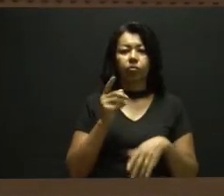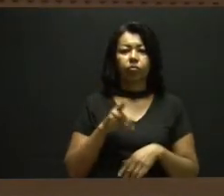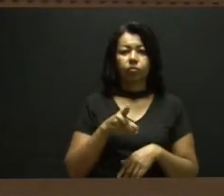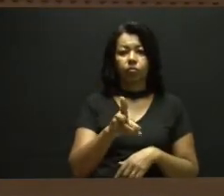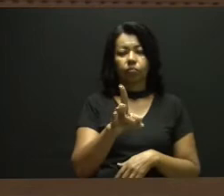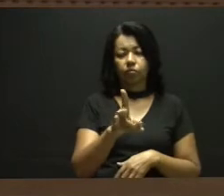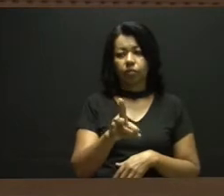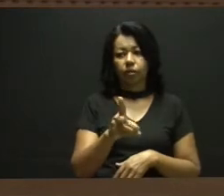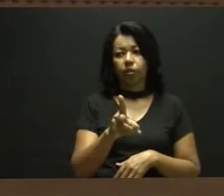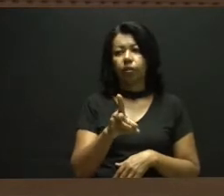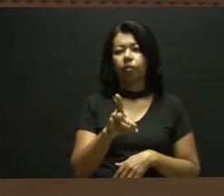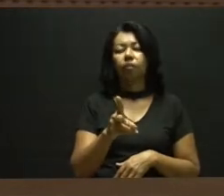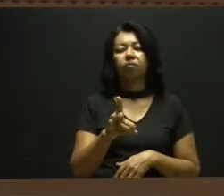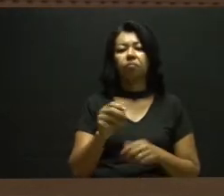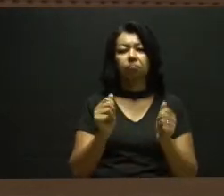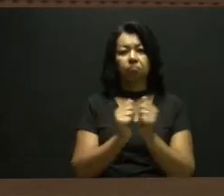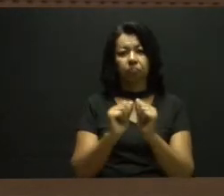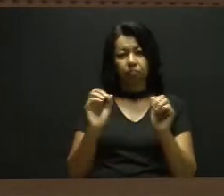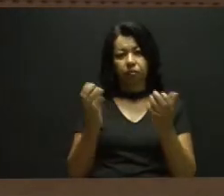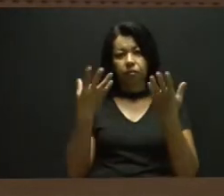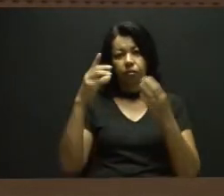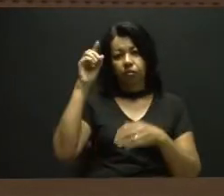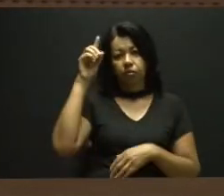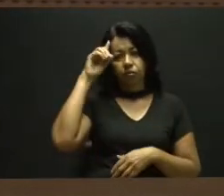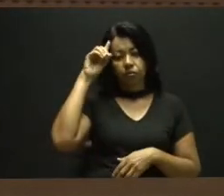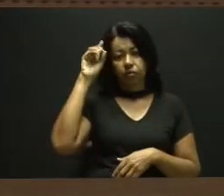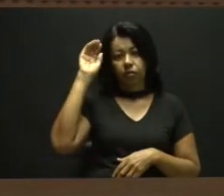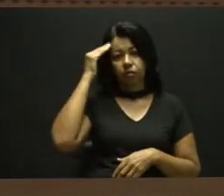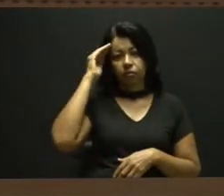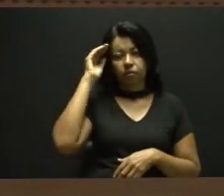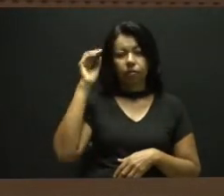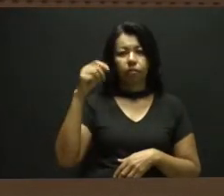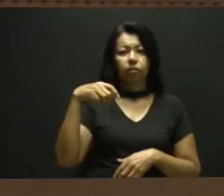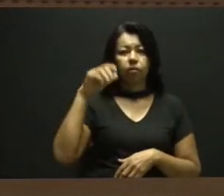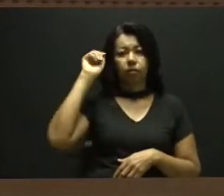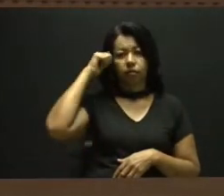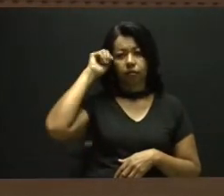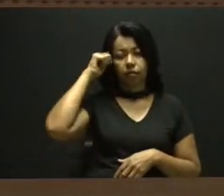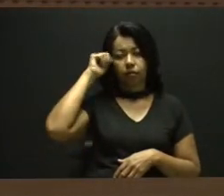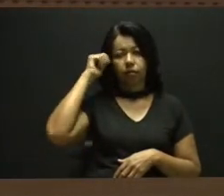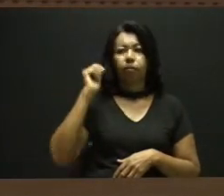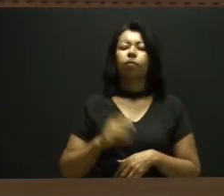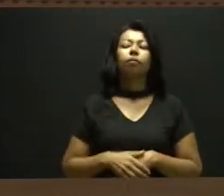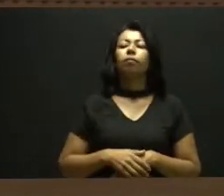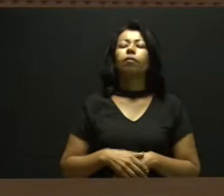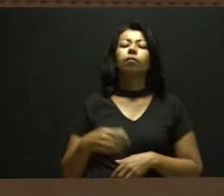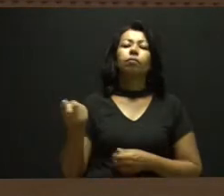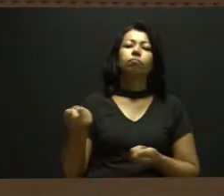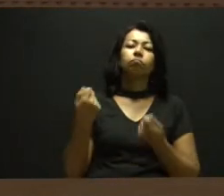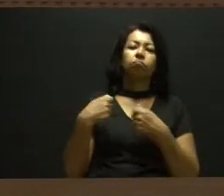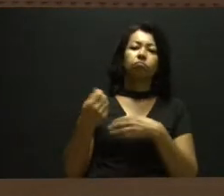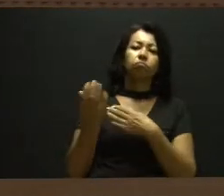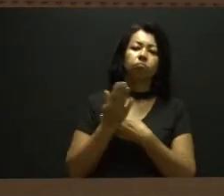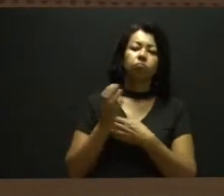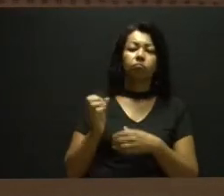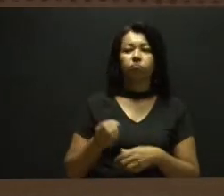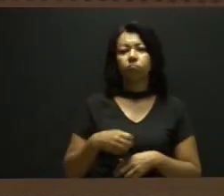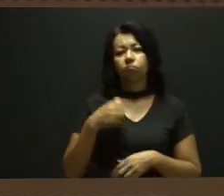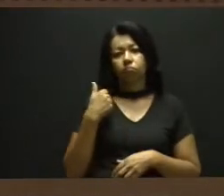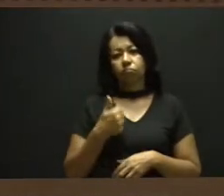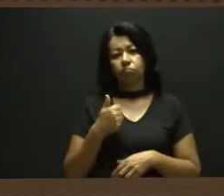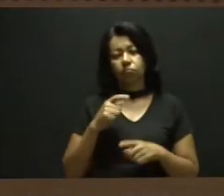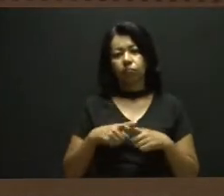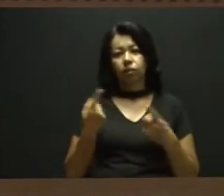essa homenagem o dia da consciência negra e nos prestigia muito mais